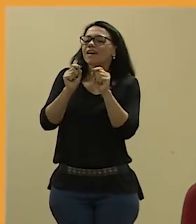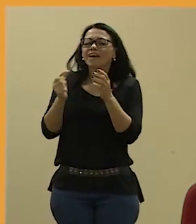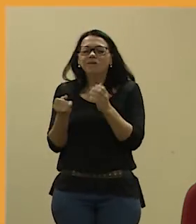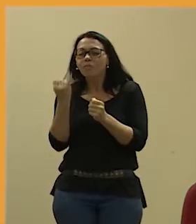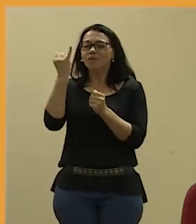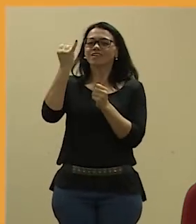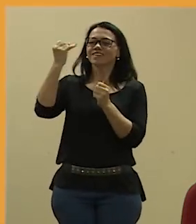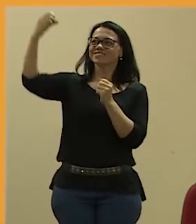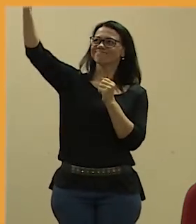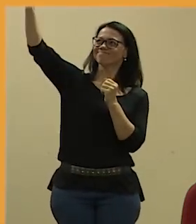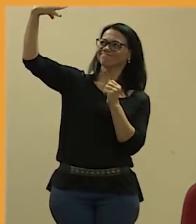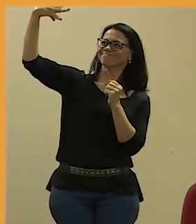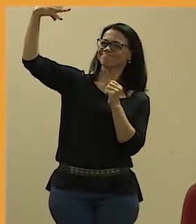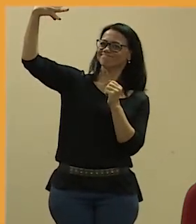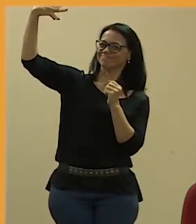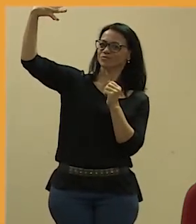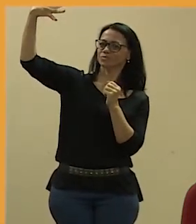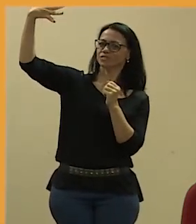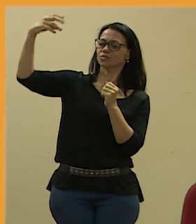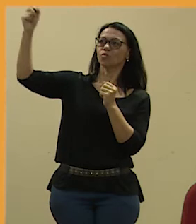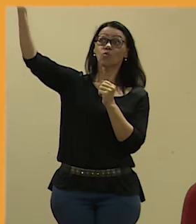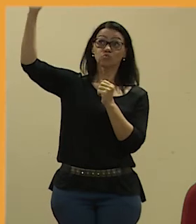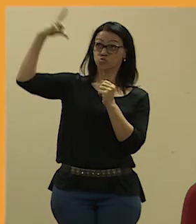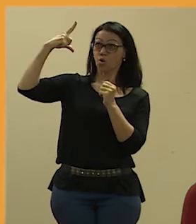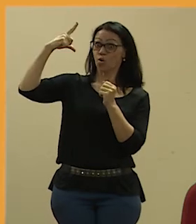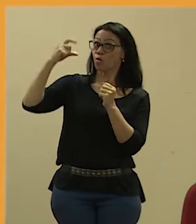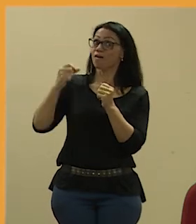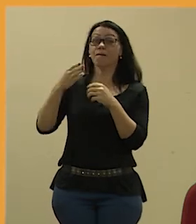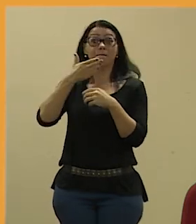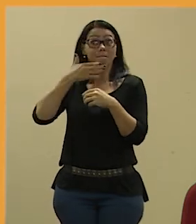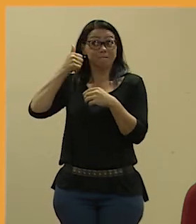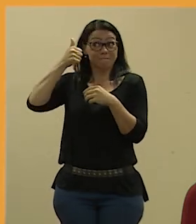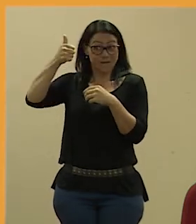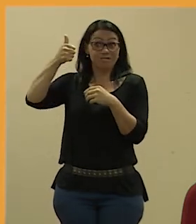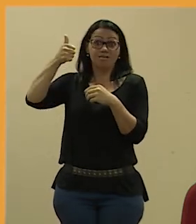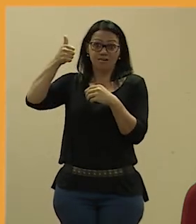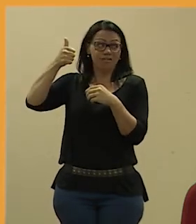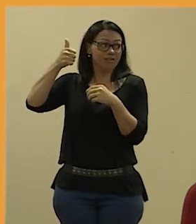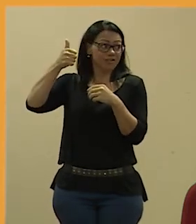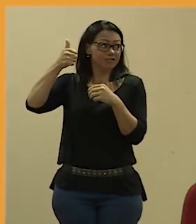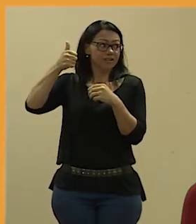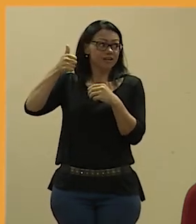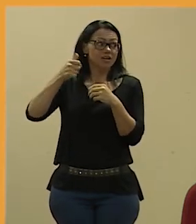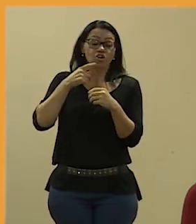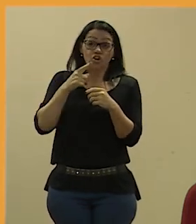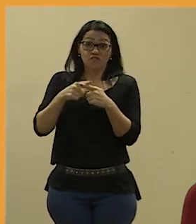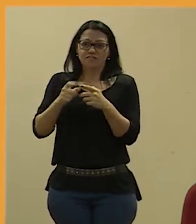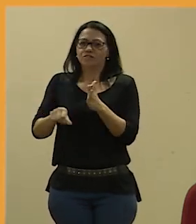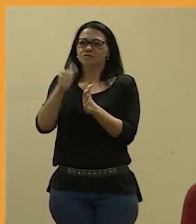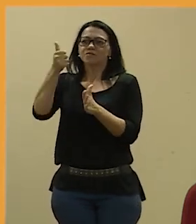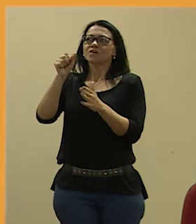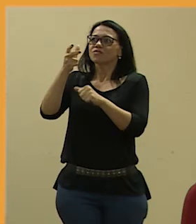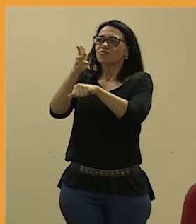iluminação solar é maravilhosa celular dialoga muito bem com a luz solar nem as imagens são lindas quanto mais o primeiro vídeo no